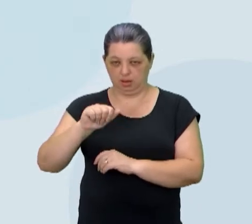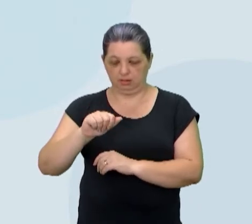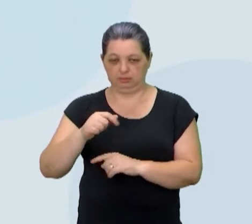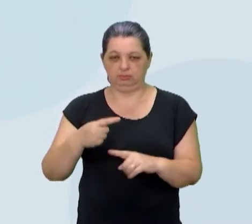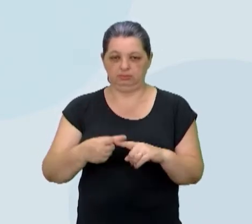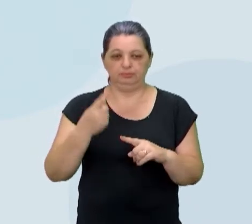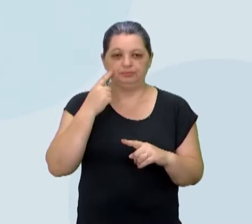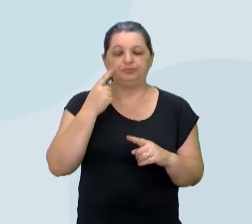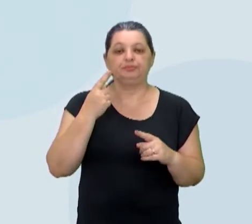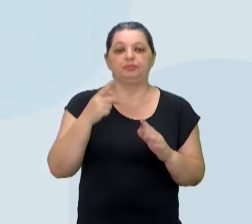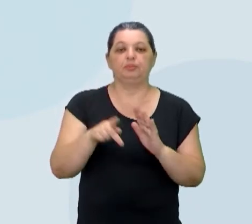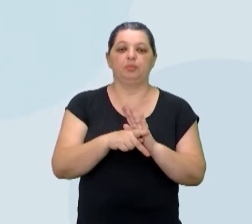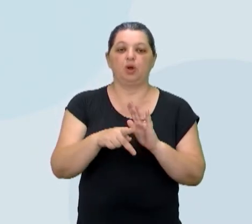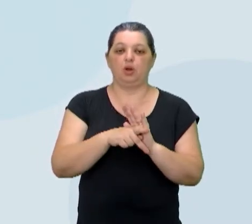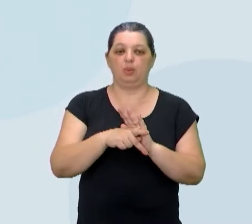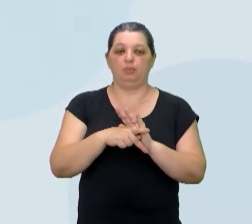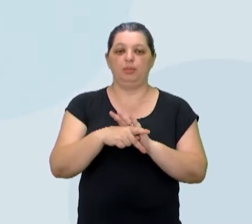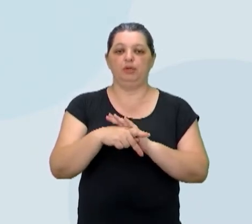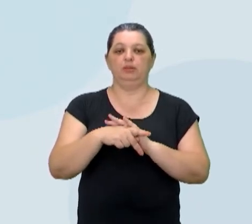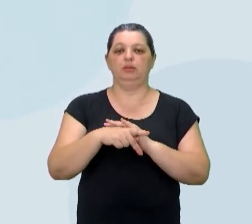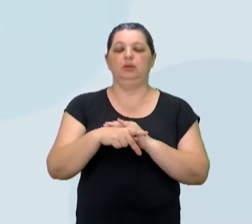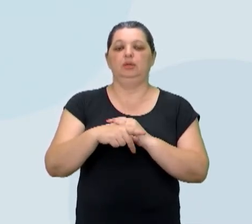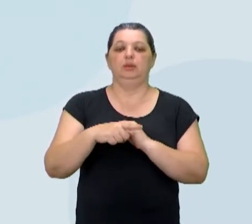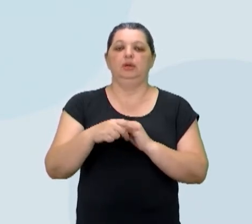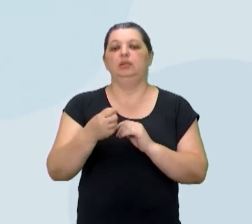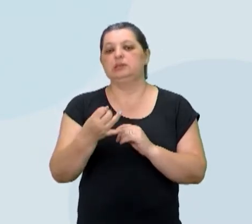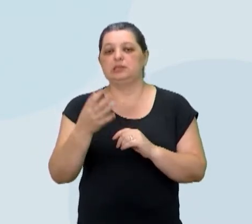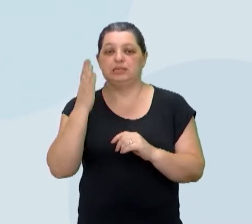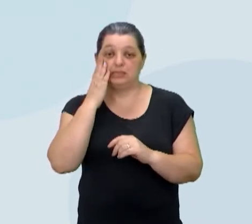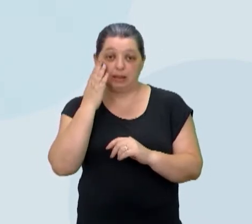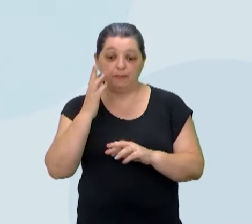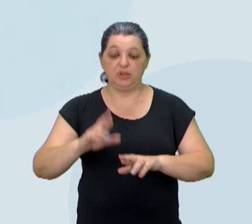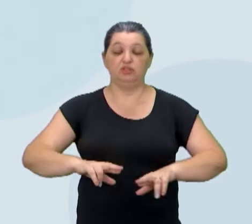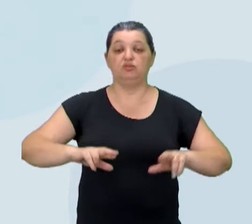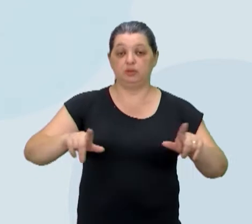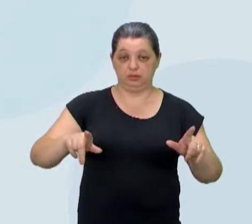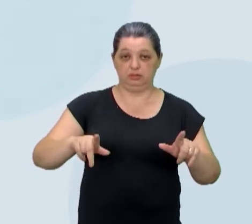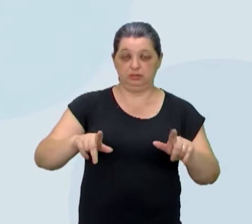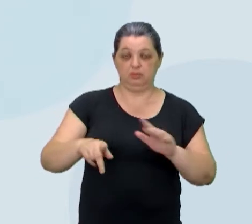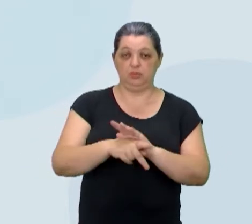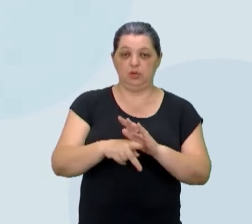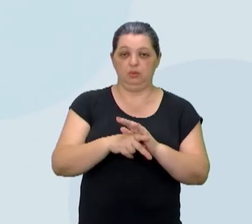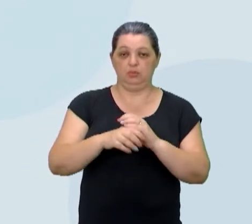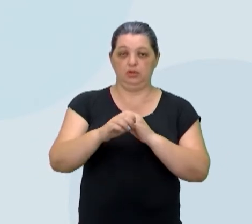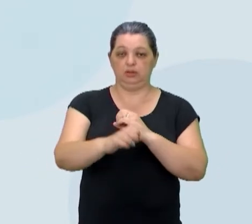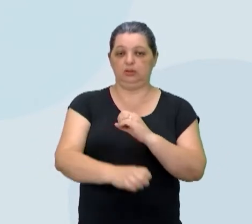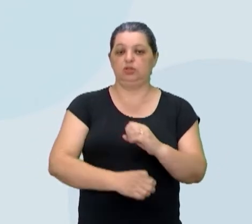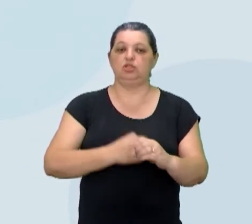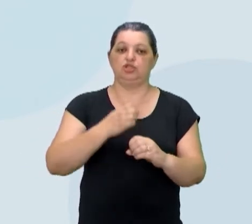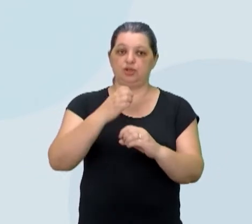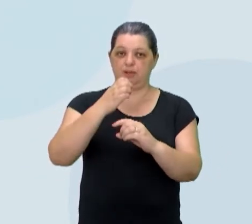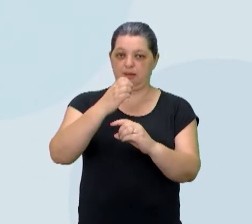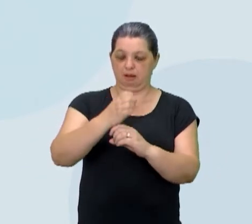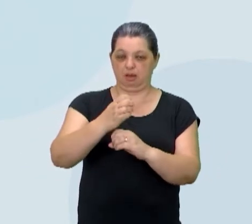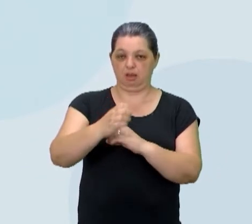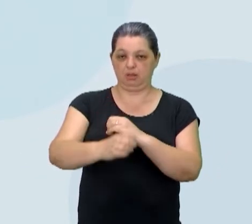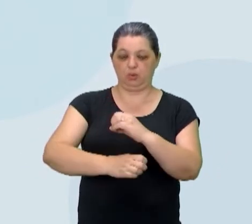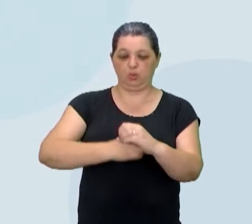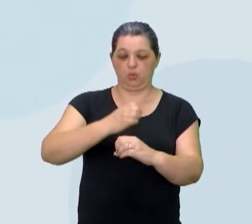a polaridade e eu sei o valor de diferença da eletronegatividade, qual é esse valor? Eu pego